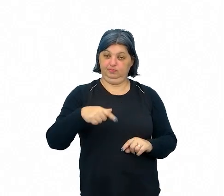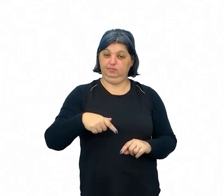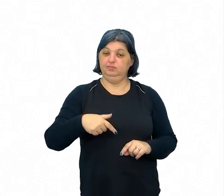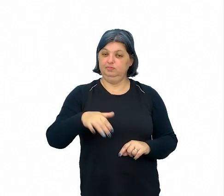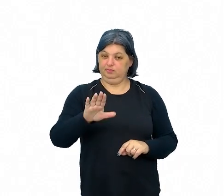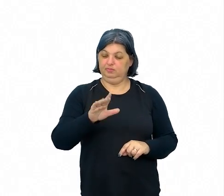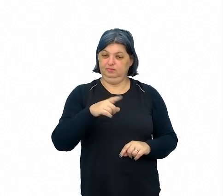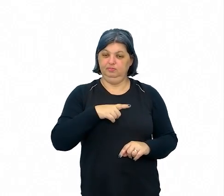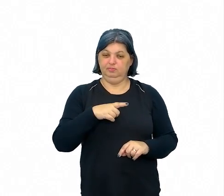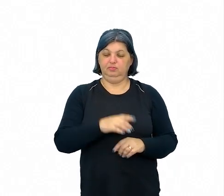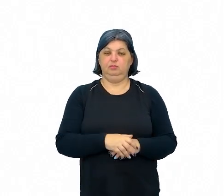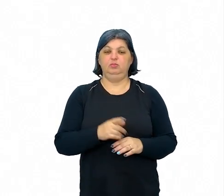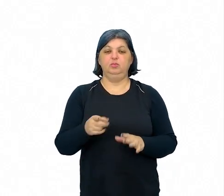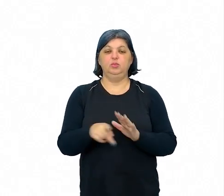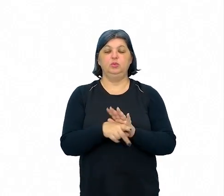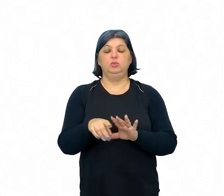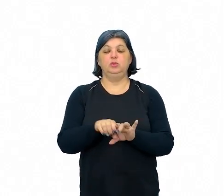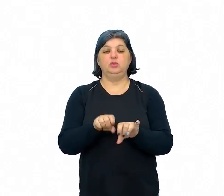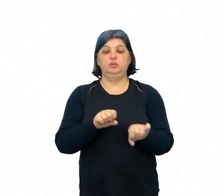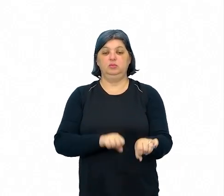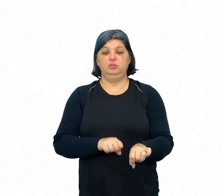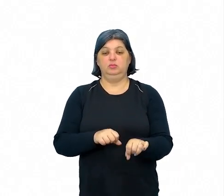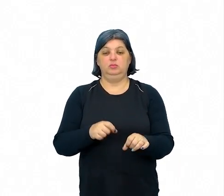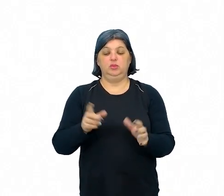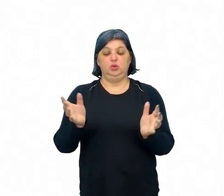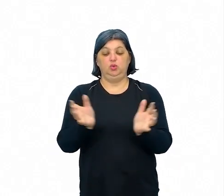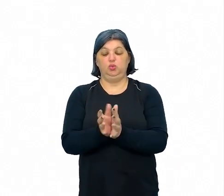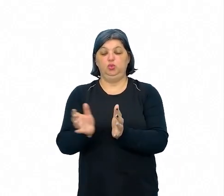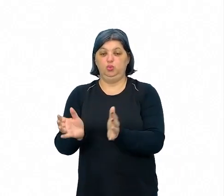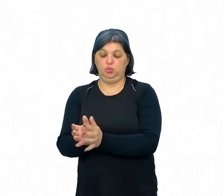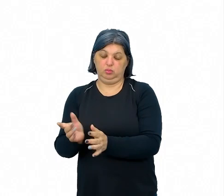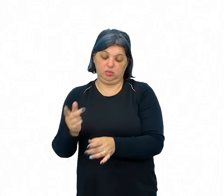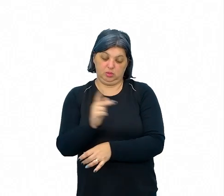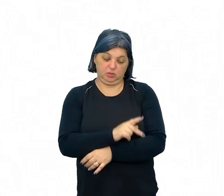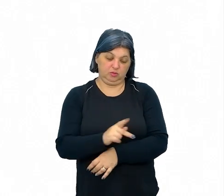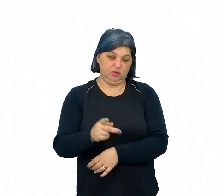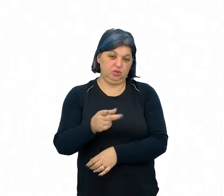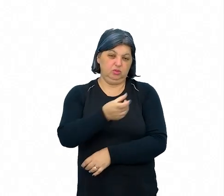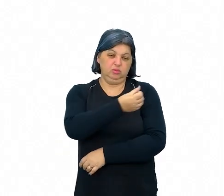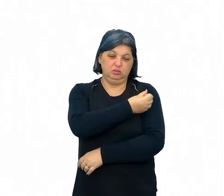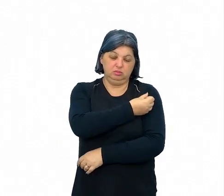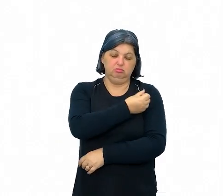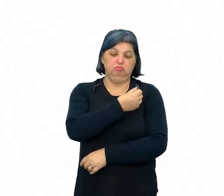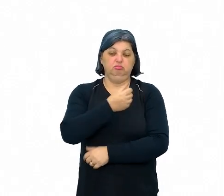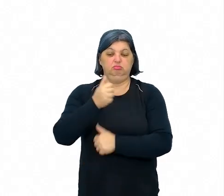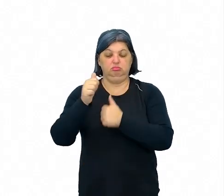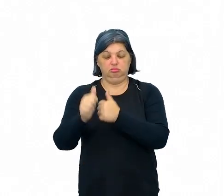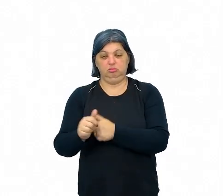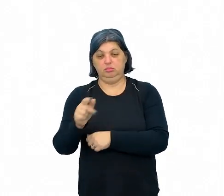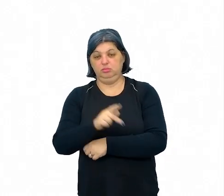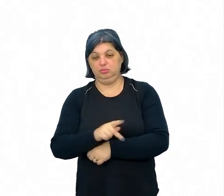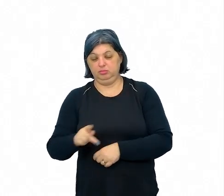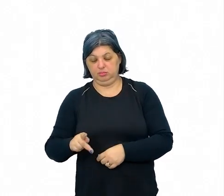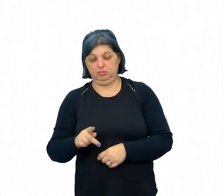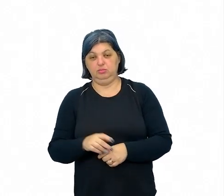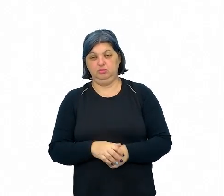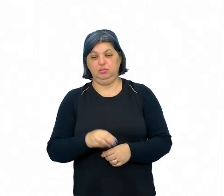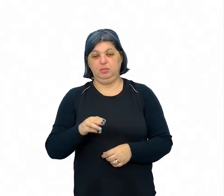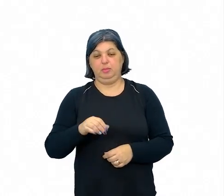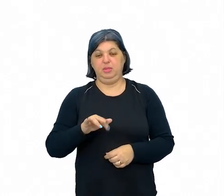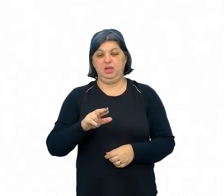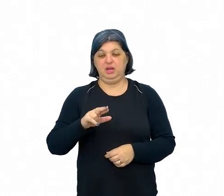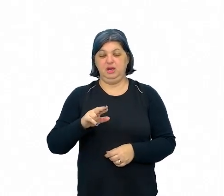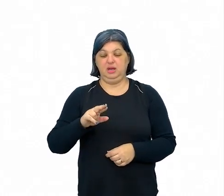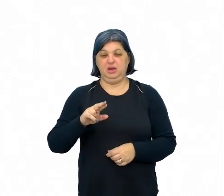gente entra com a formação de ano e série. Os professores de sexto ano estão acompanhados pela professora Mirna, né, professora